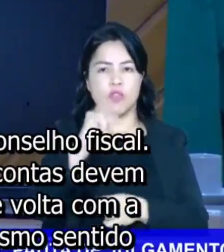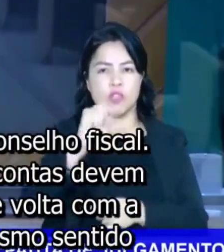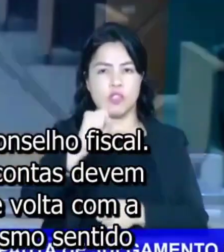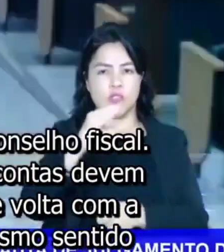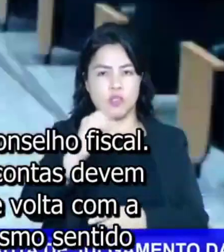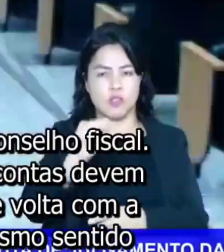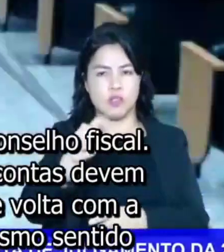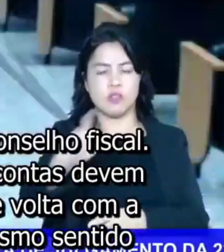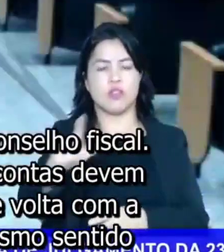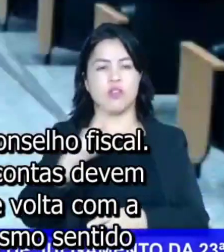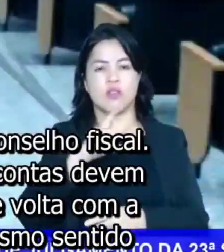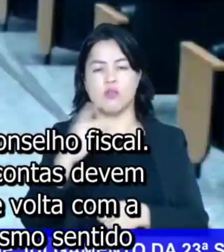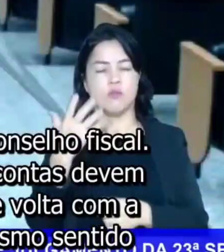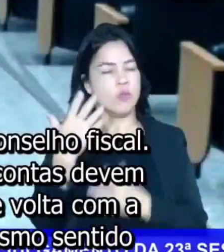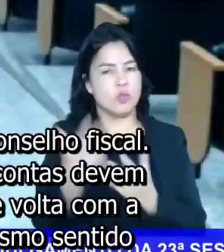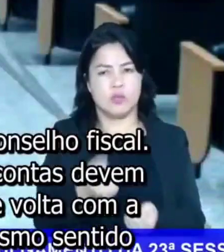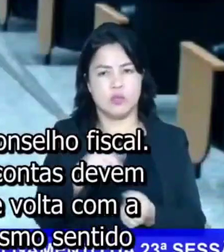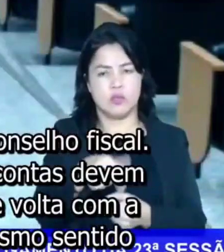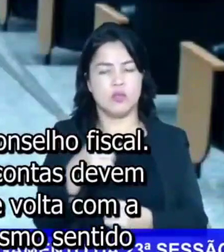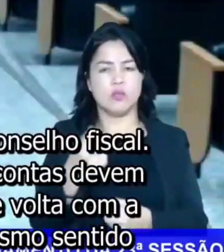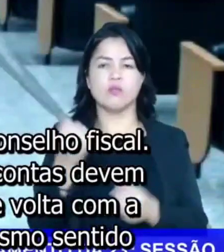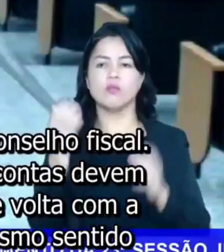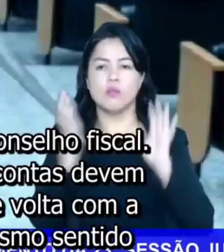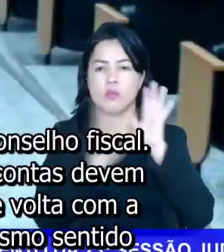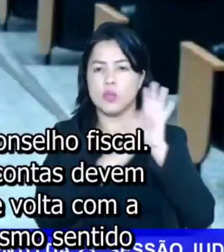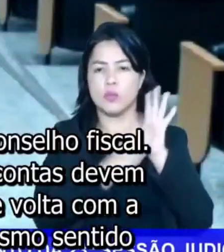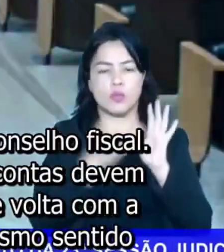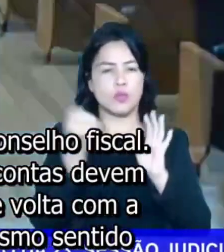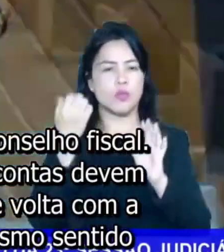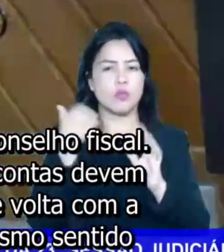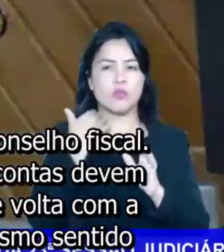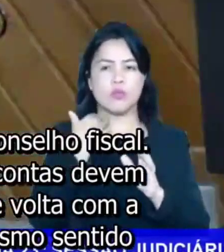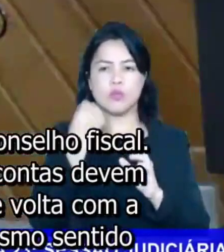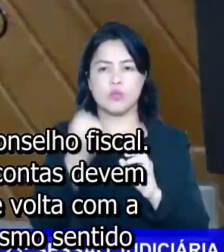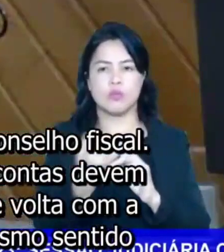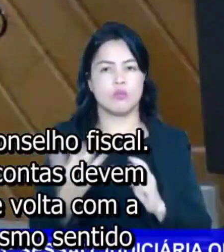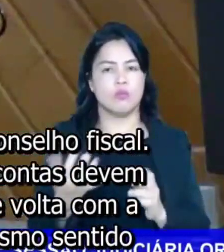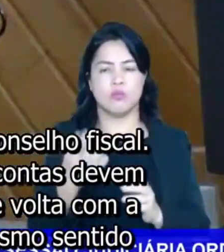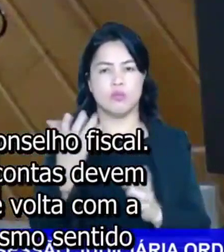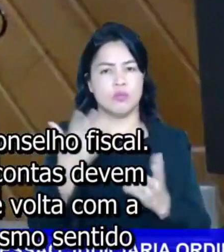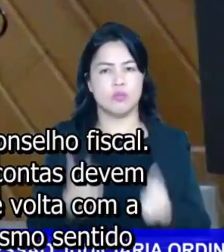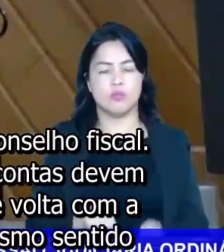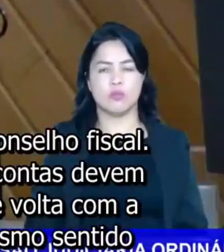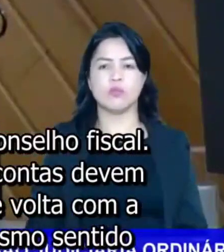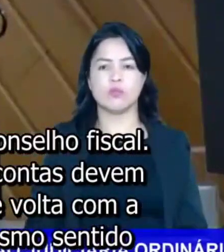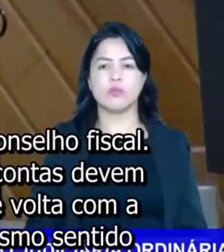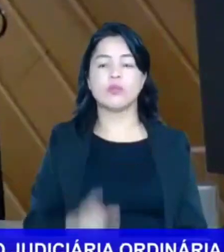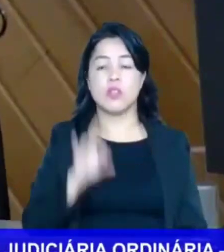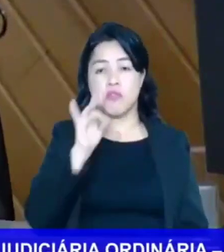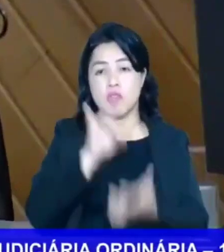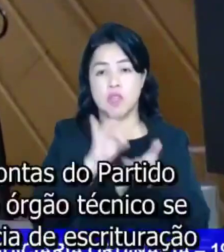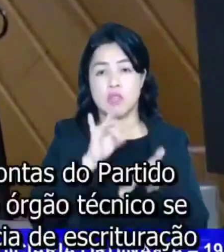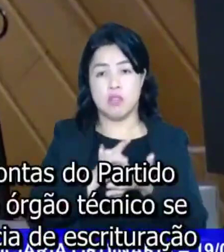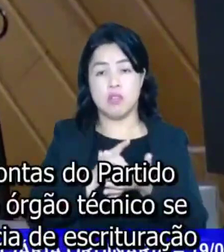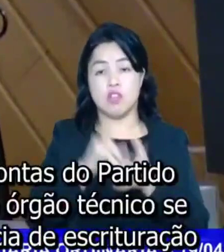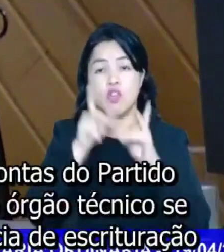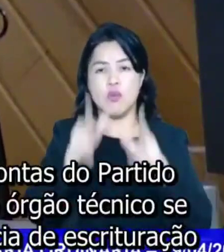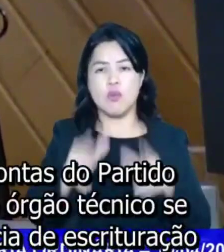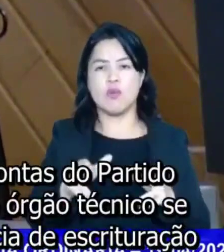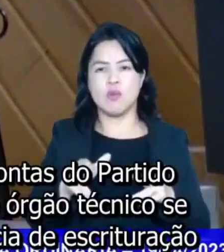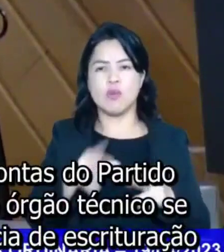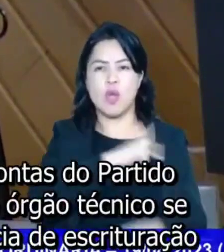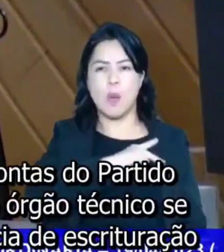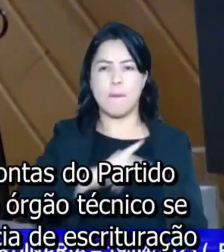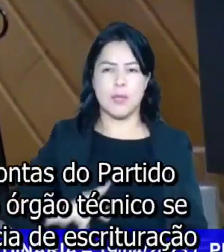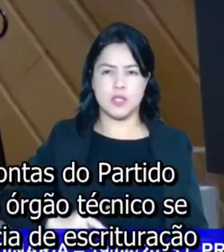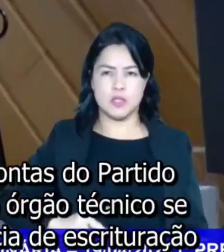desaprovadas. É a manifestação. Imagem ampla do plenário. Presidente, o mérito é exatamente no em mesmo sua mesa, doutor Mário Júnior, o presidente